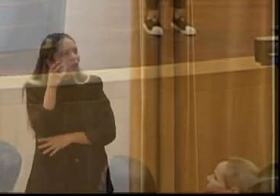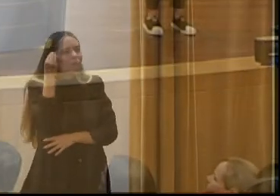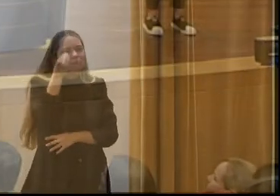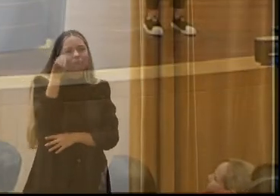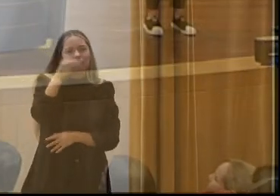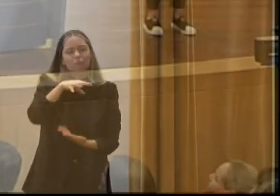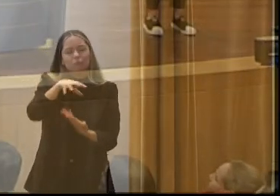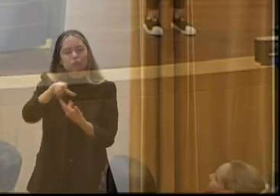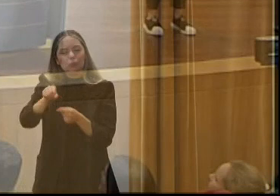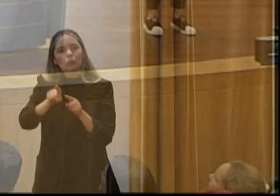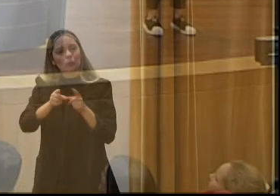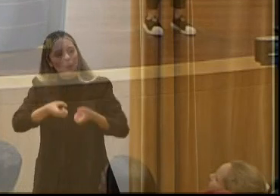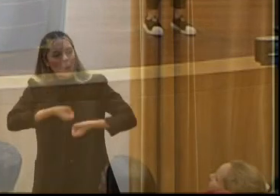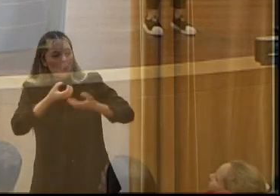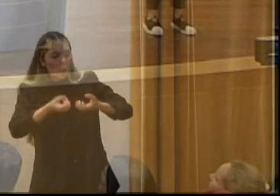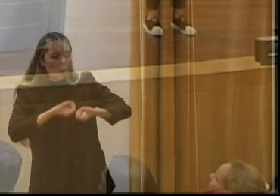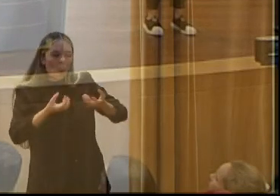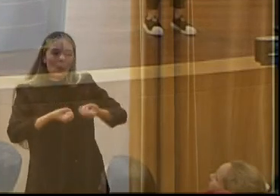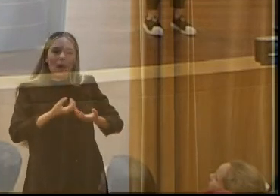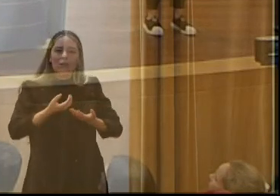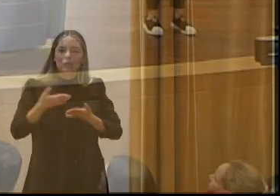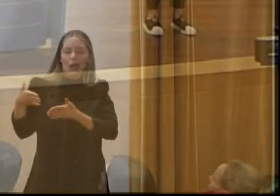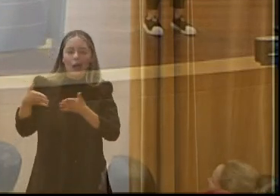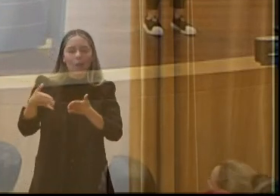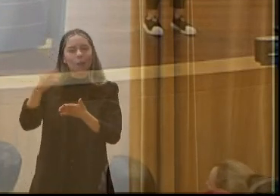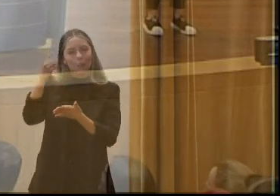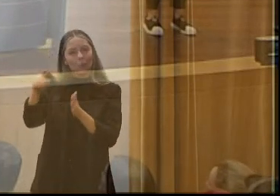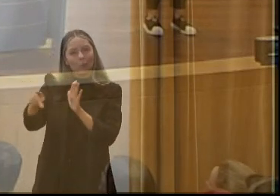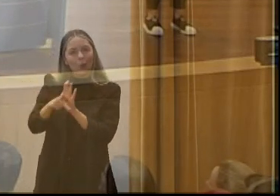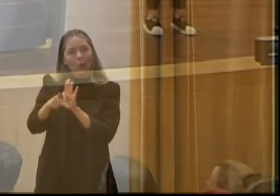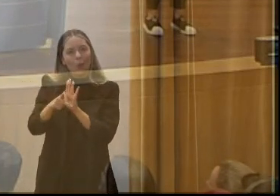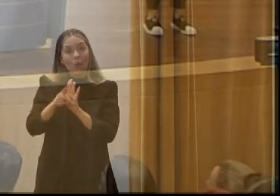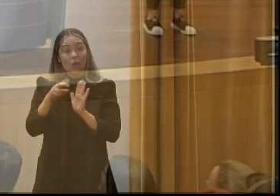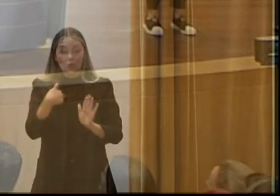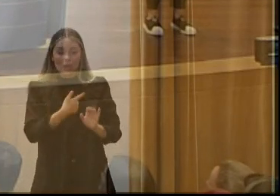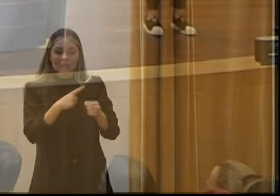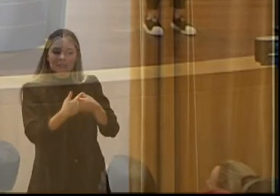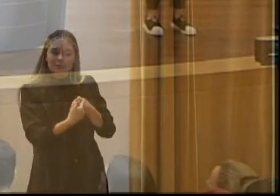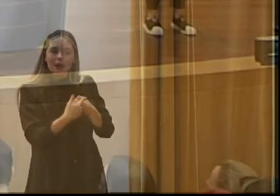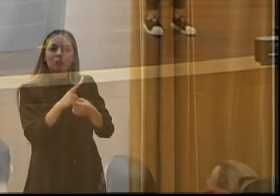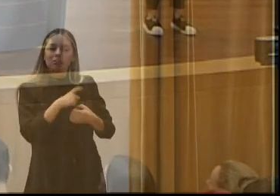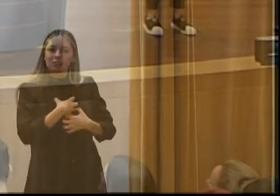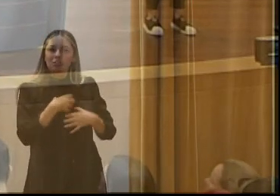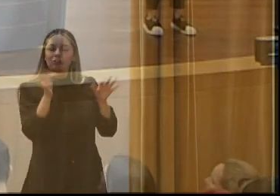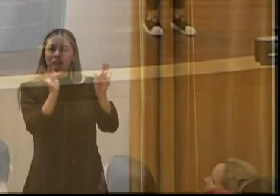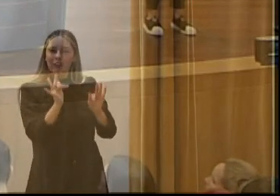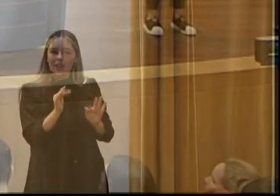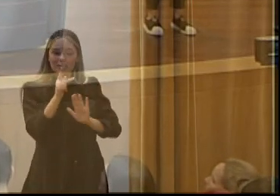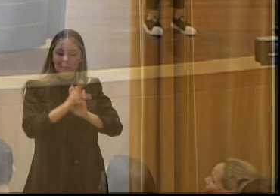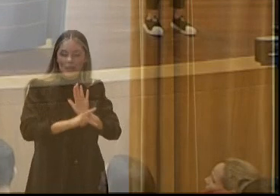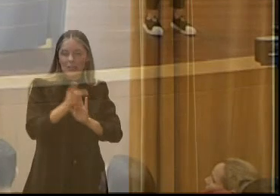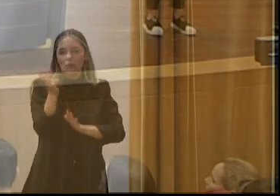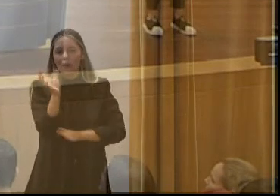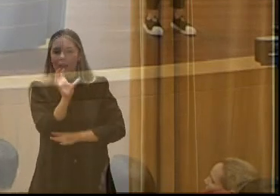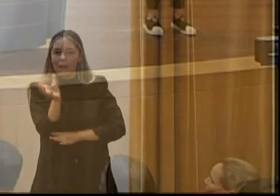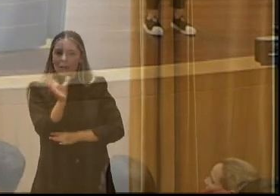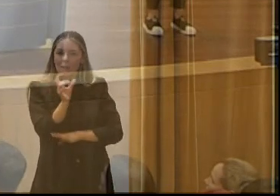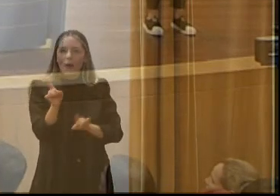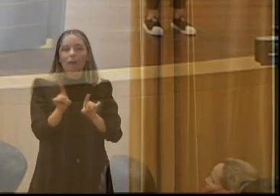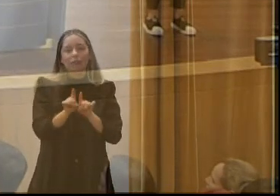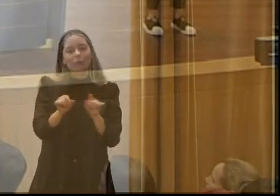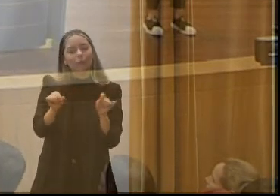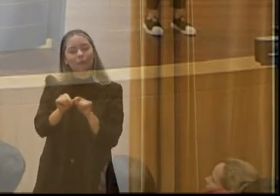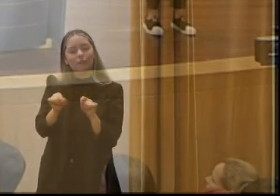compartilhando um pouco das caminhadas de Porto Alegre. Eu acho que a nossa cidade está sendo muito feliz no planejamento climático. Fizemos